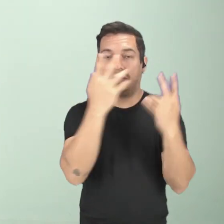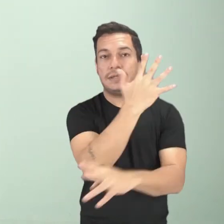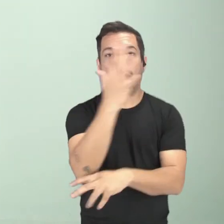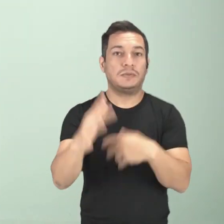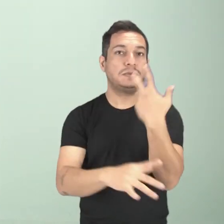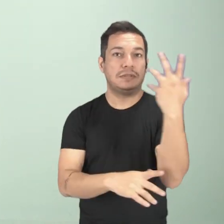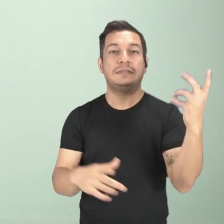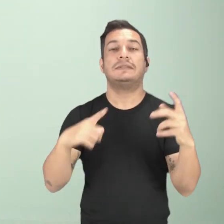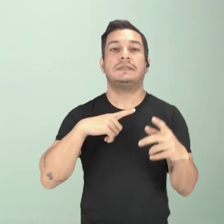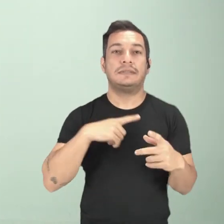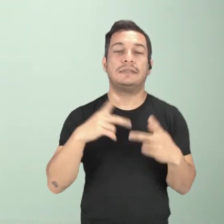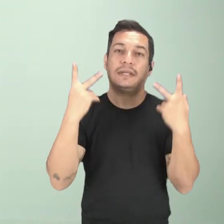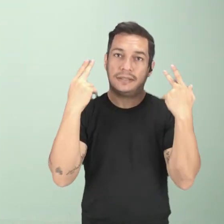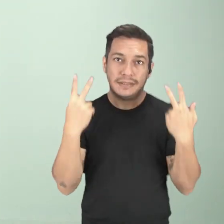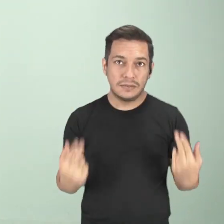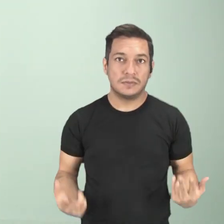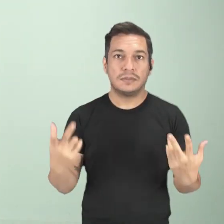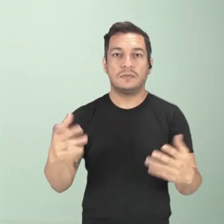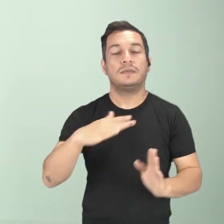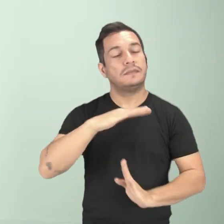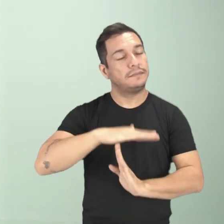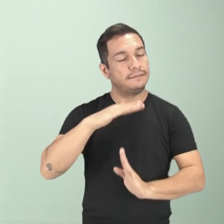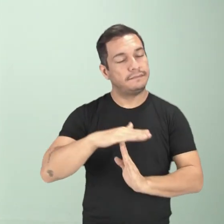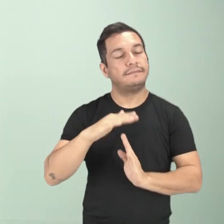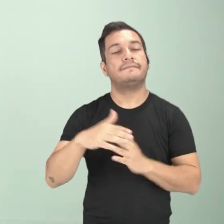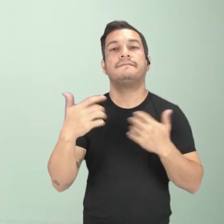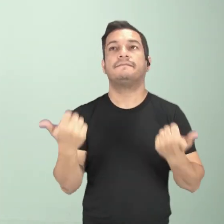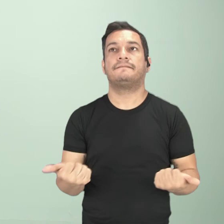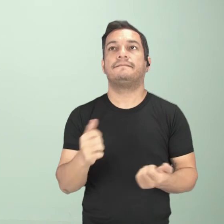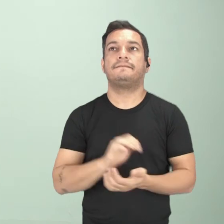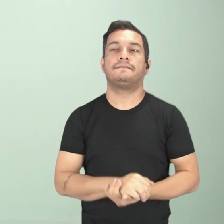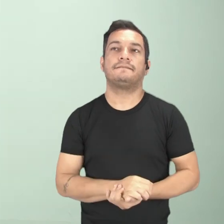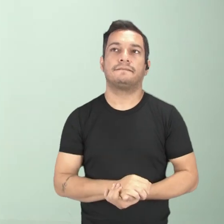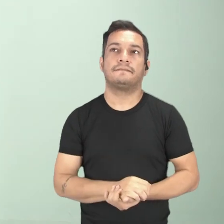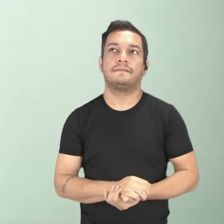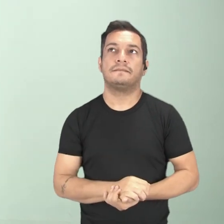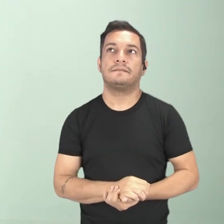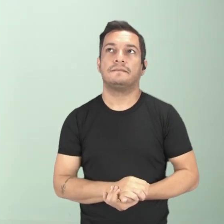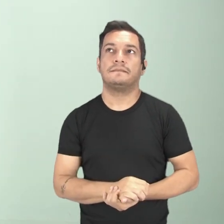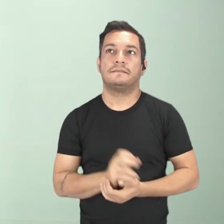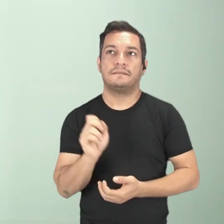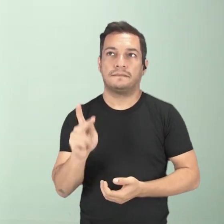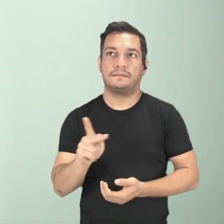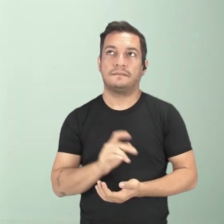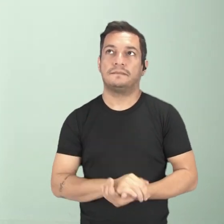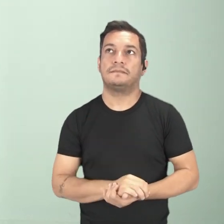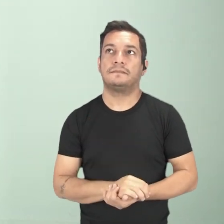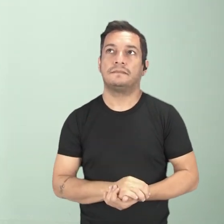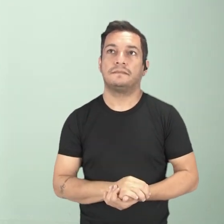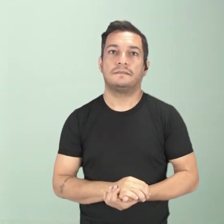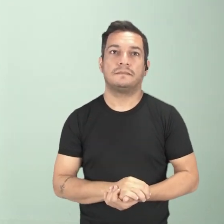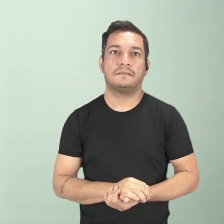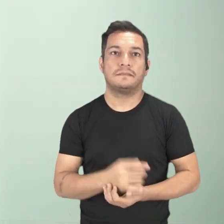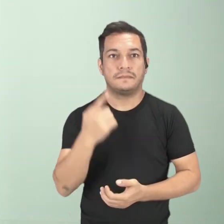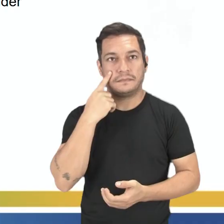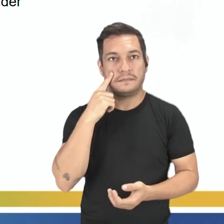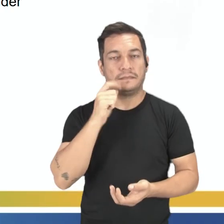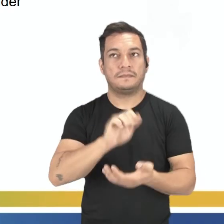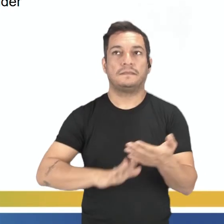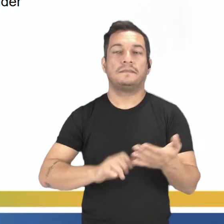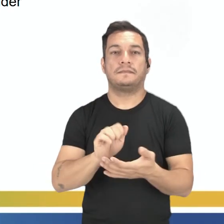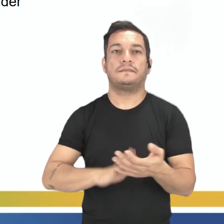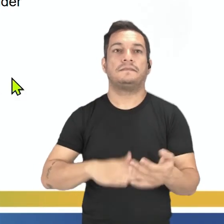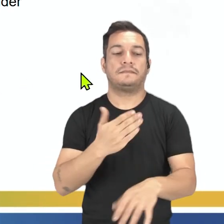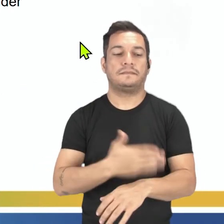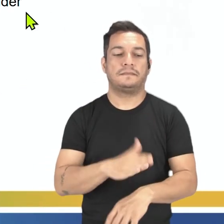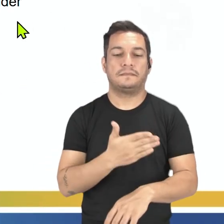estabelece. É um limite estabelecido pela própria natureza. Certo, pessoal? Então, vamos agora para o